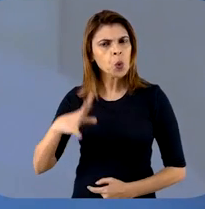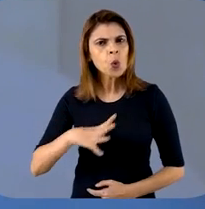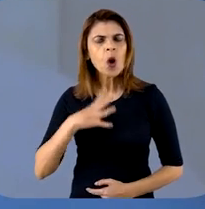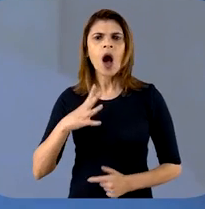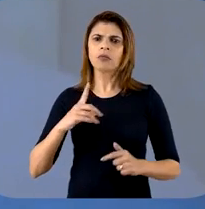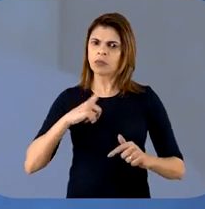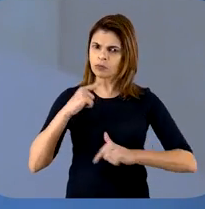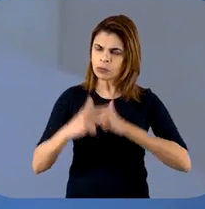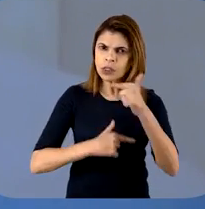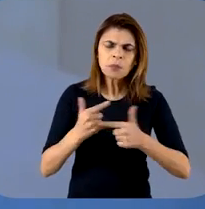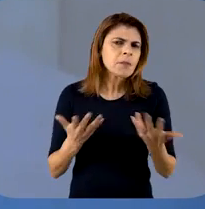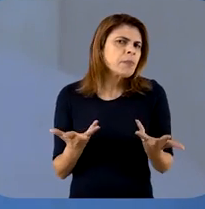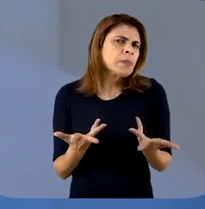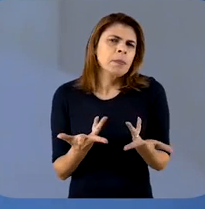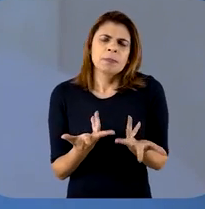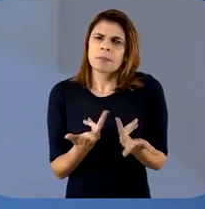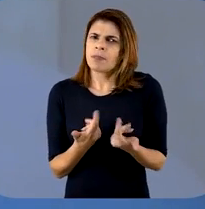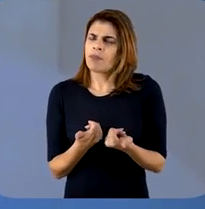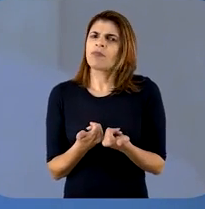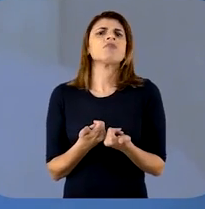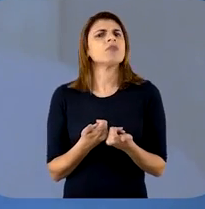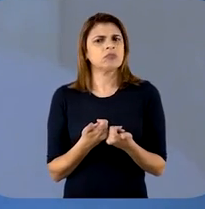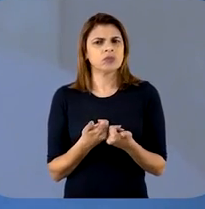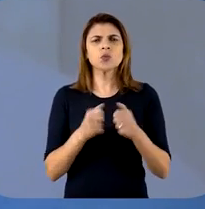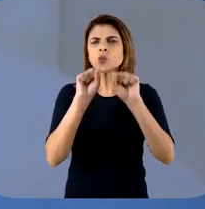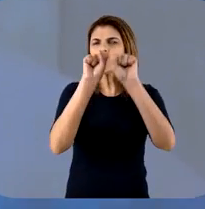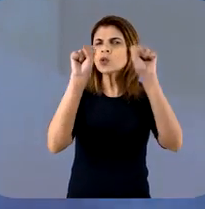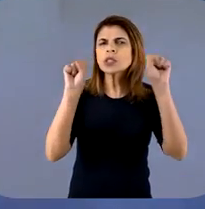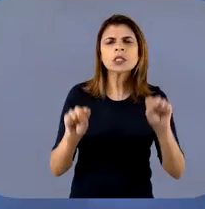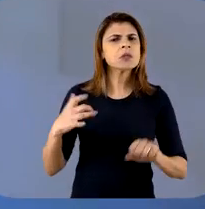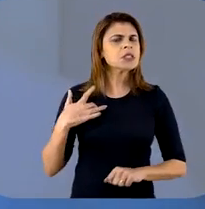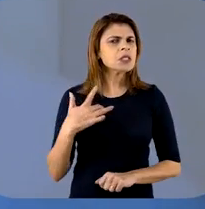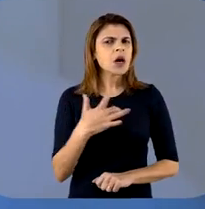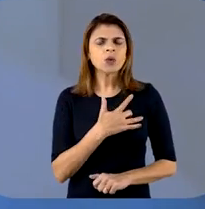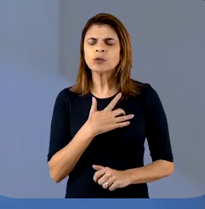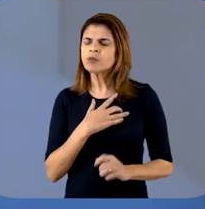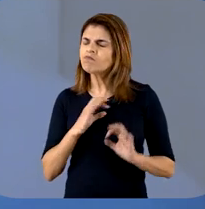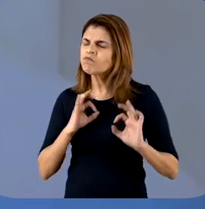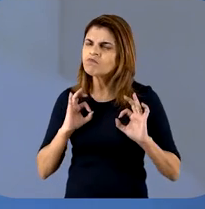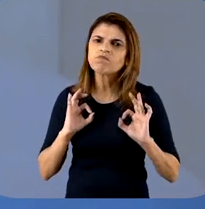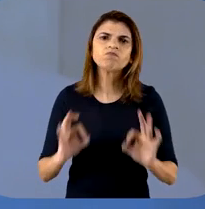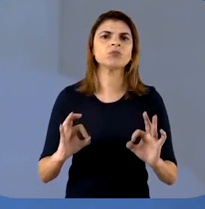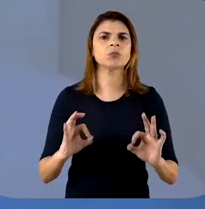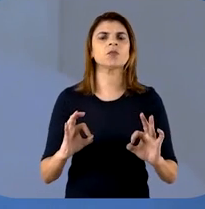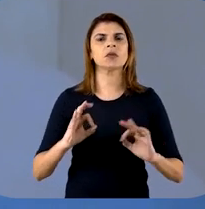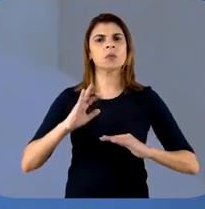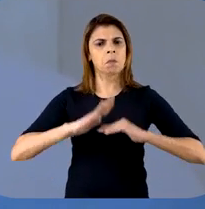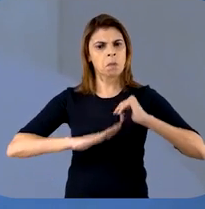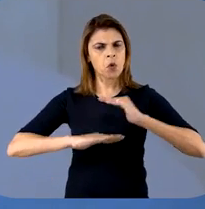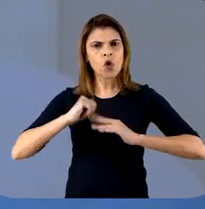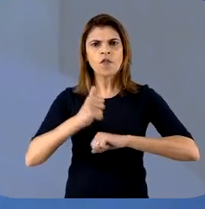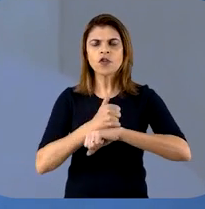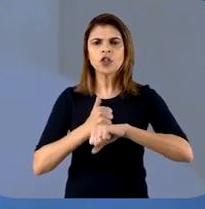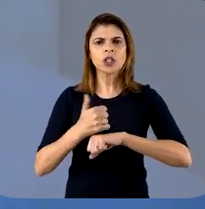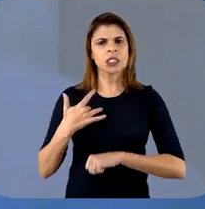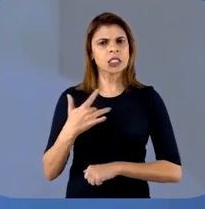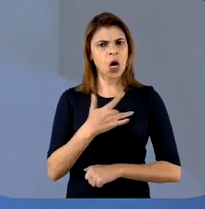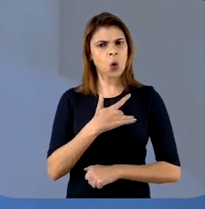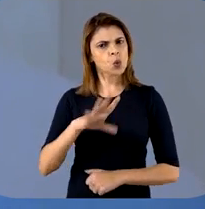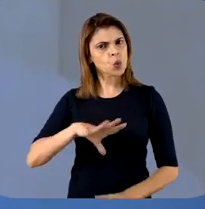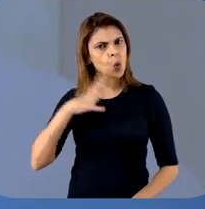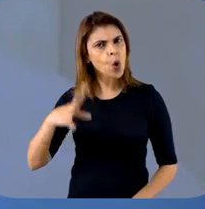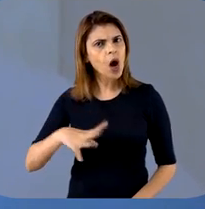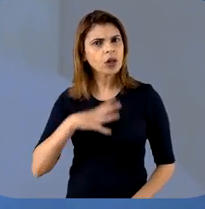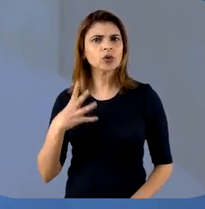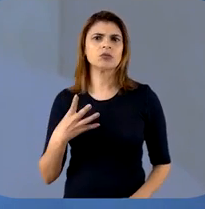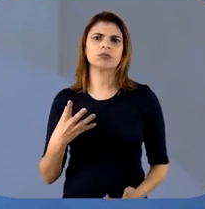robustez do sistema como tal e a valentia dos profissionais de saúde, para usar duas palavras, enfim,